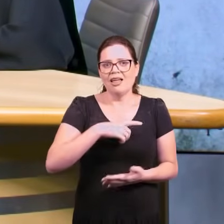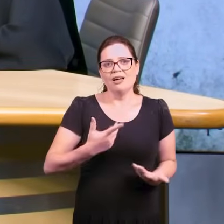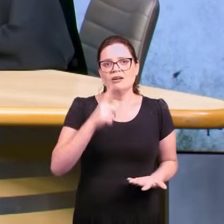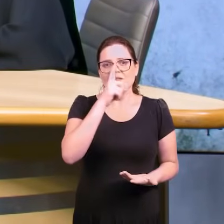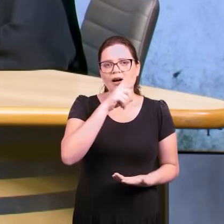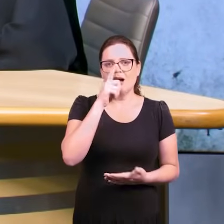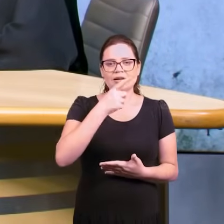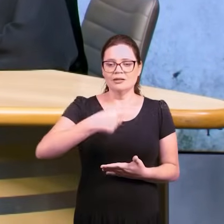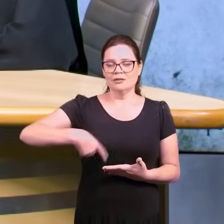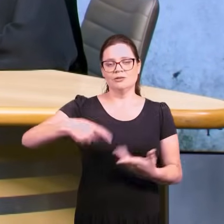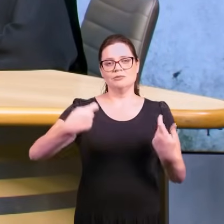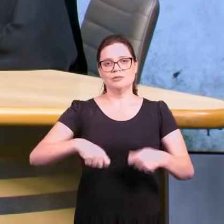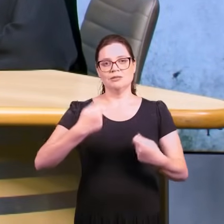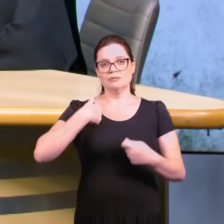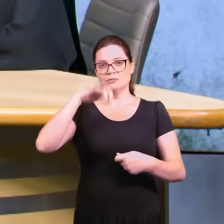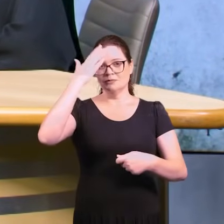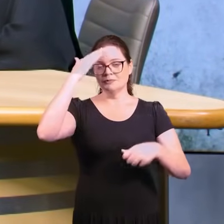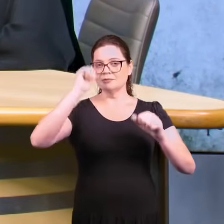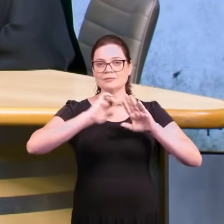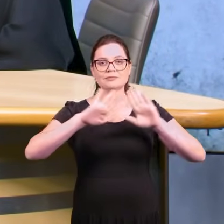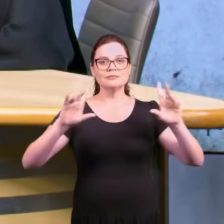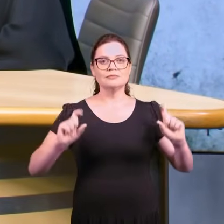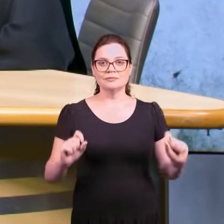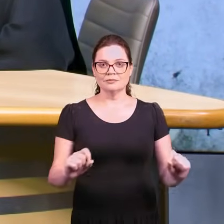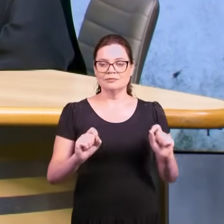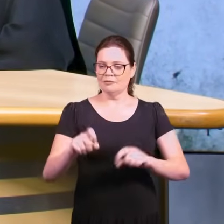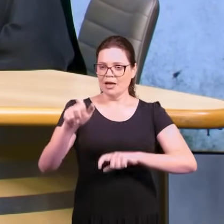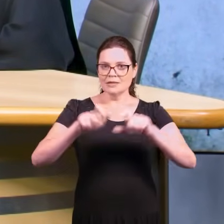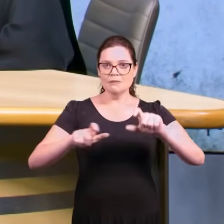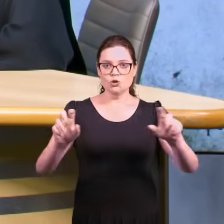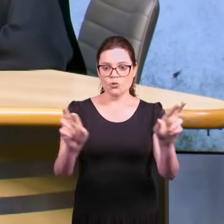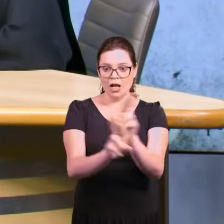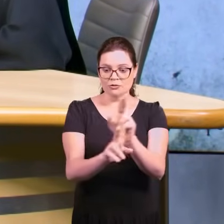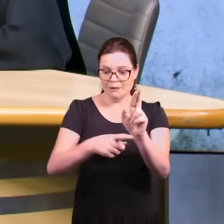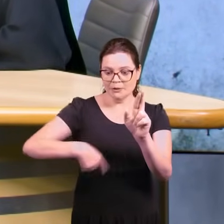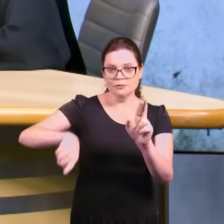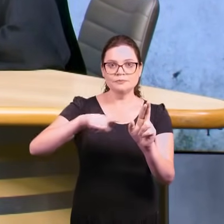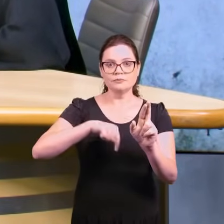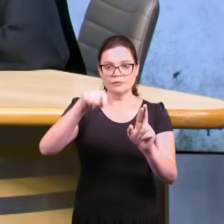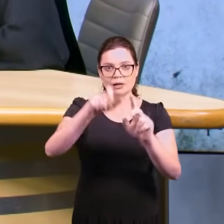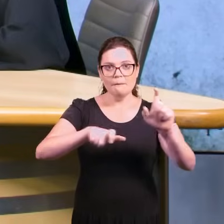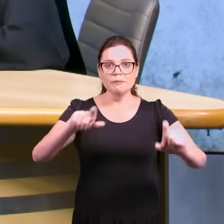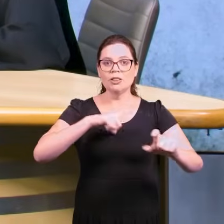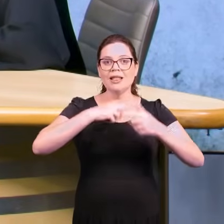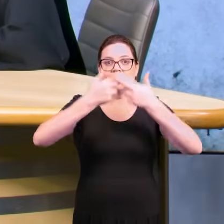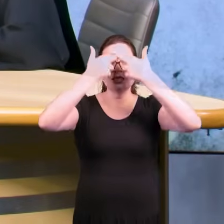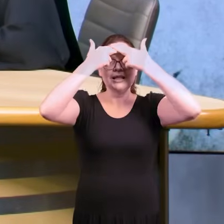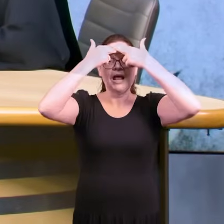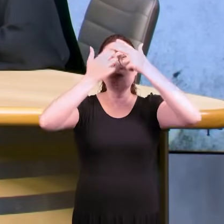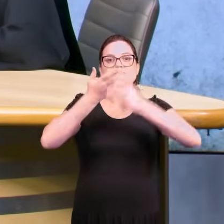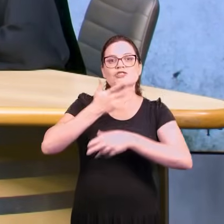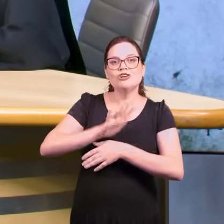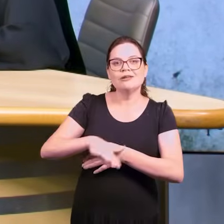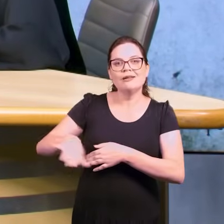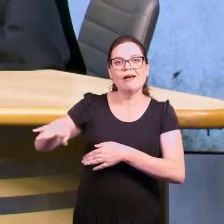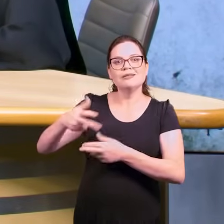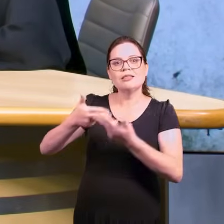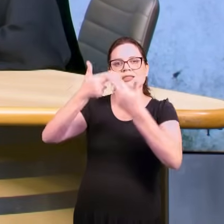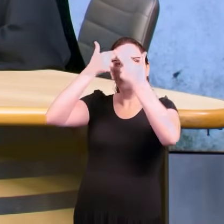relacionamentos, nós temos que entender que as pessoas trazem, muitas vezes, traumas de